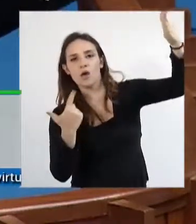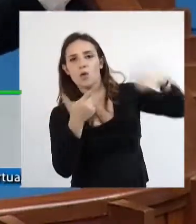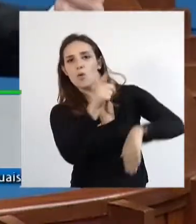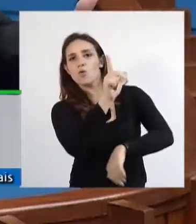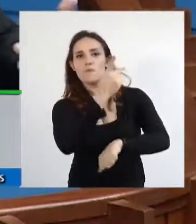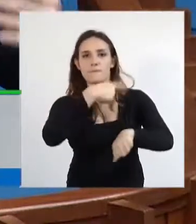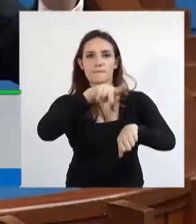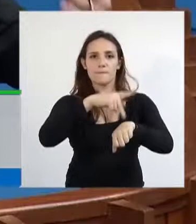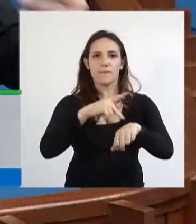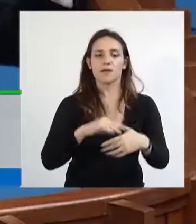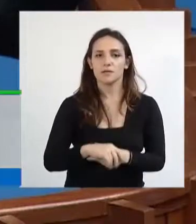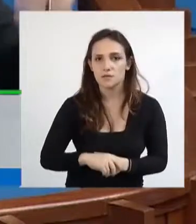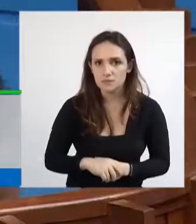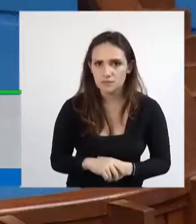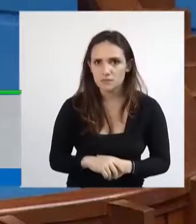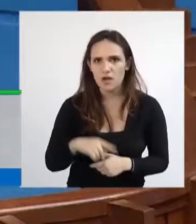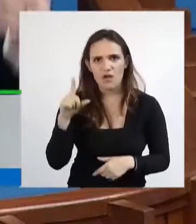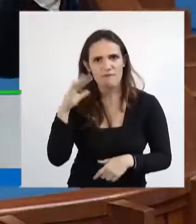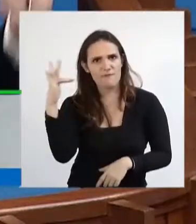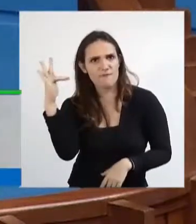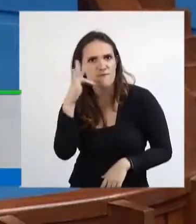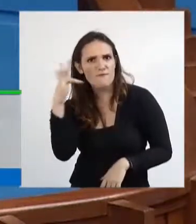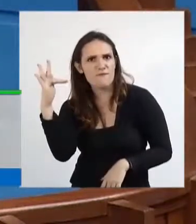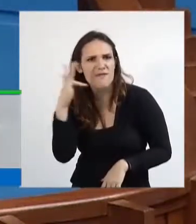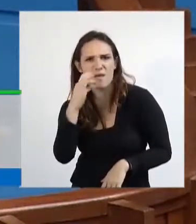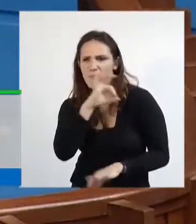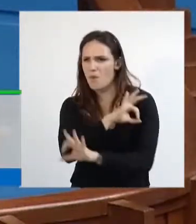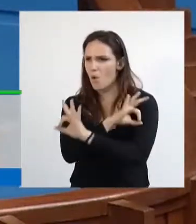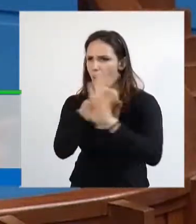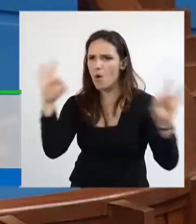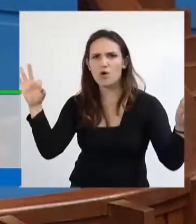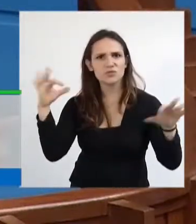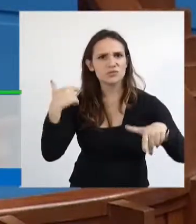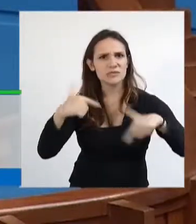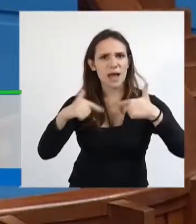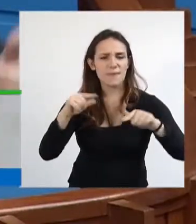São universidades que têm uma produção científica